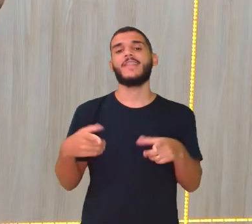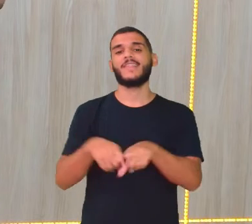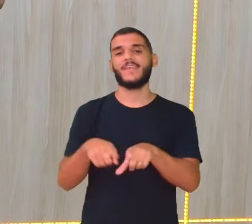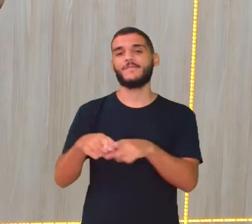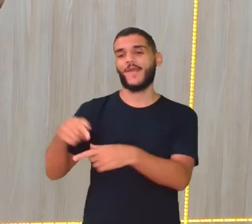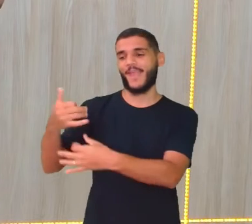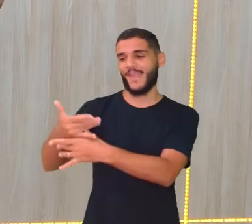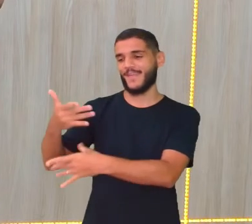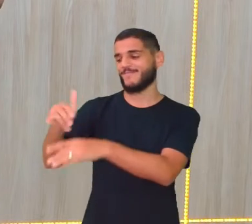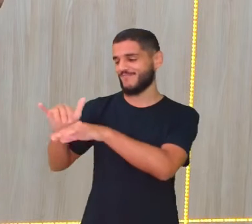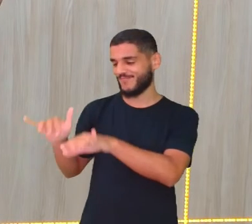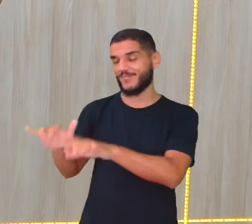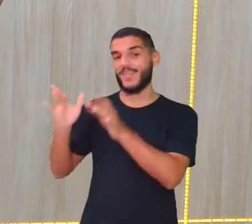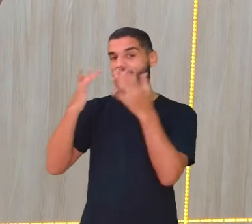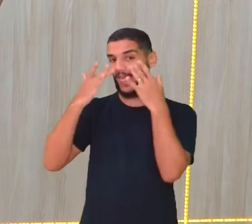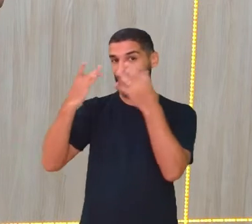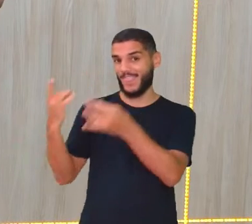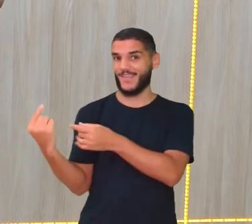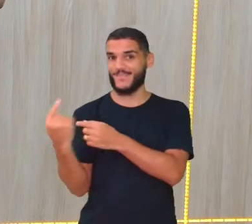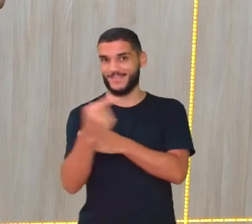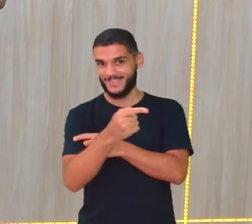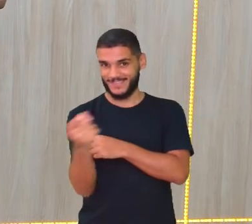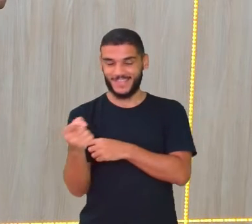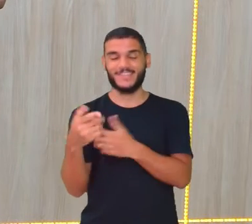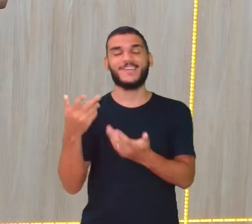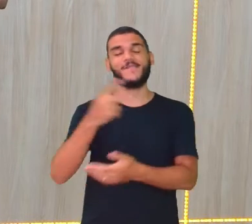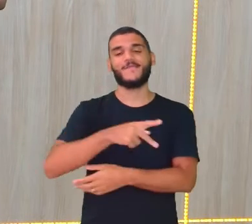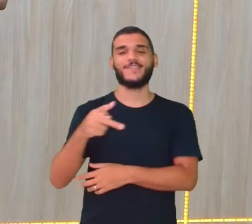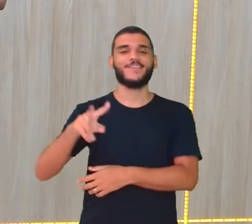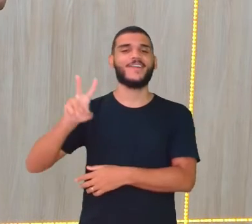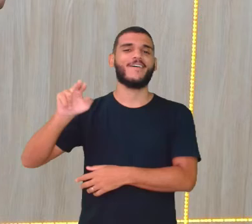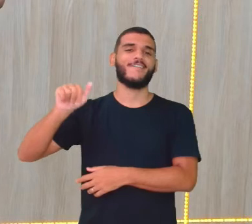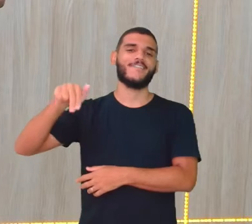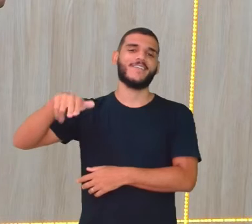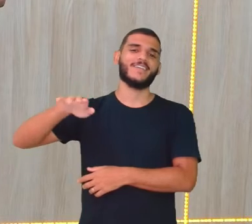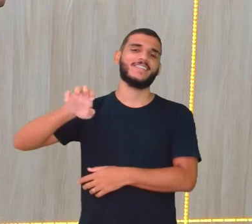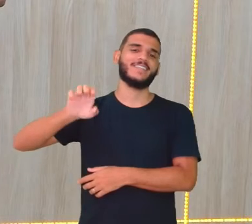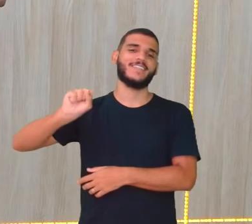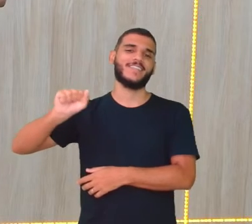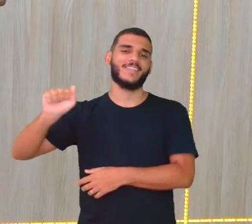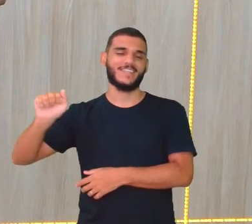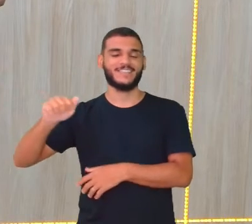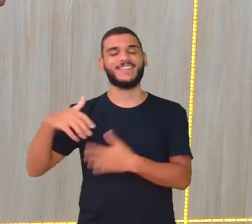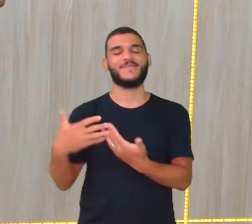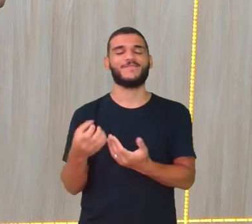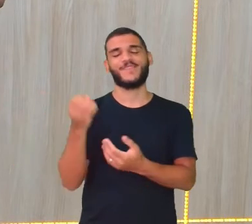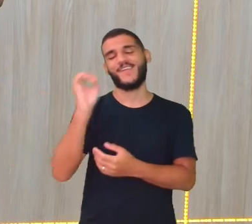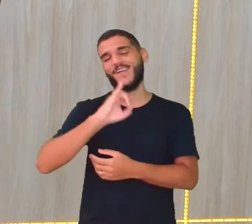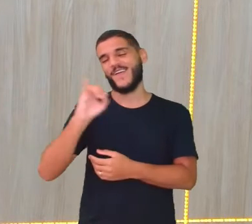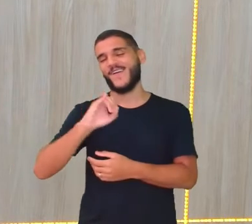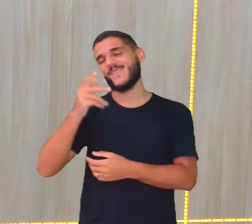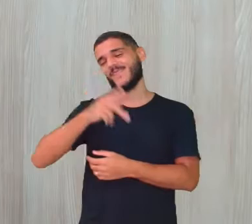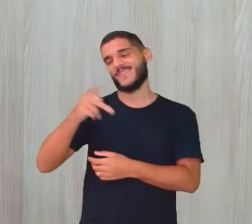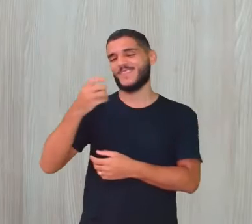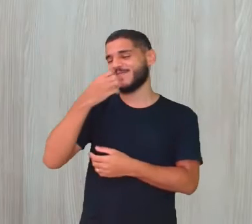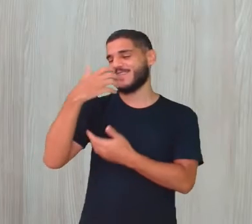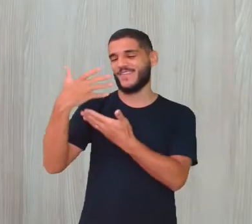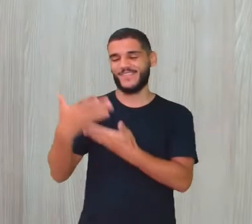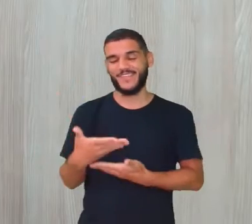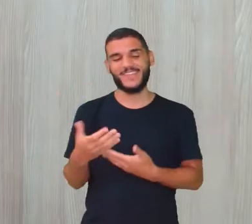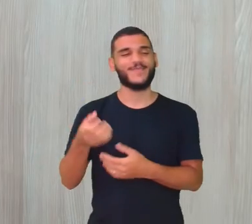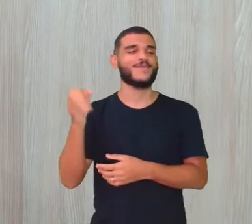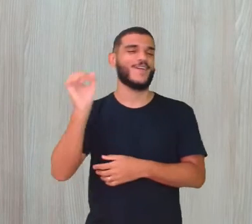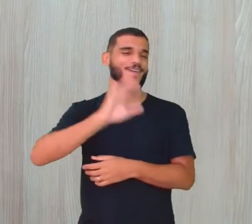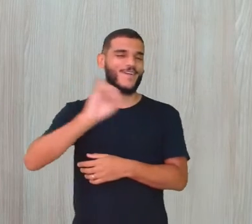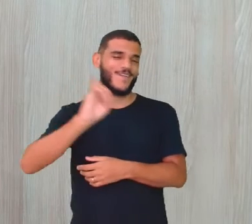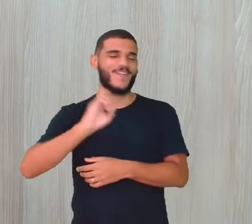ligadinho em todos vocês, está a nossa querida professora Vanessa. Olá, professora, seja bem-vinda. Olá,